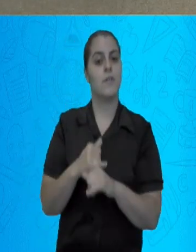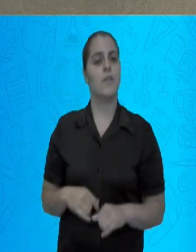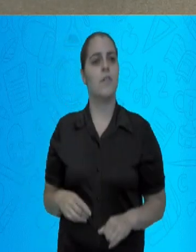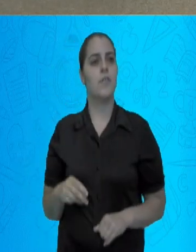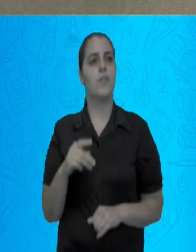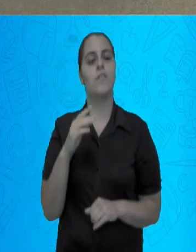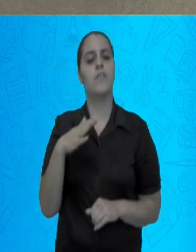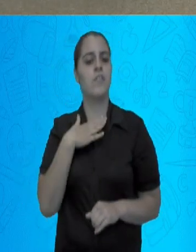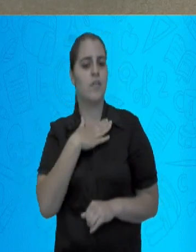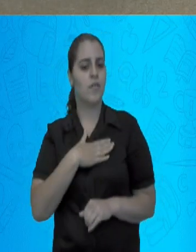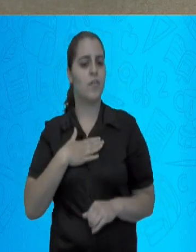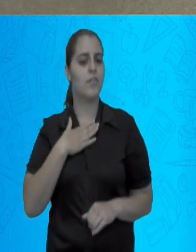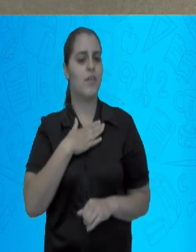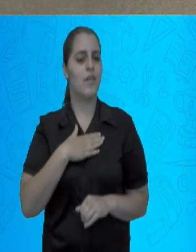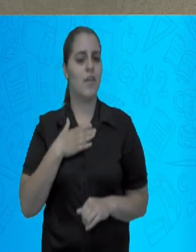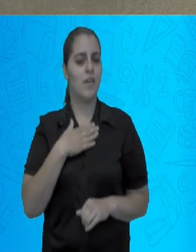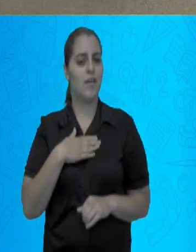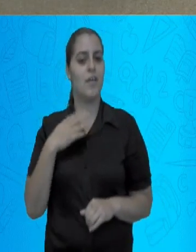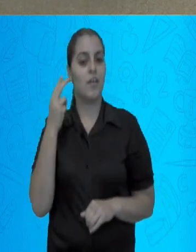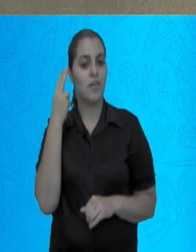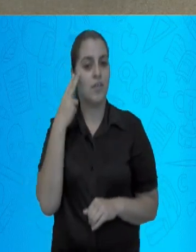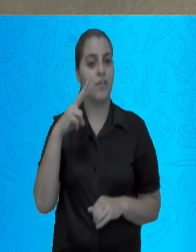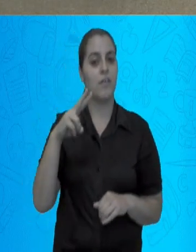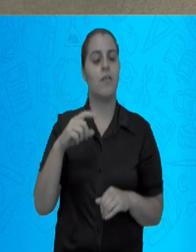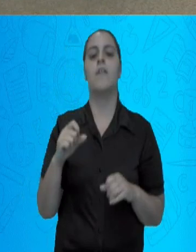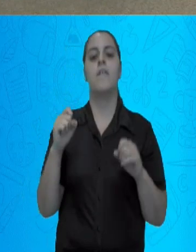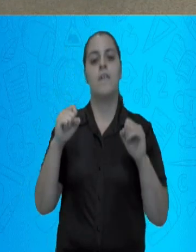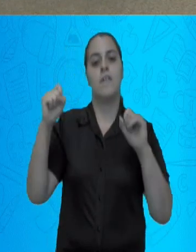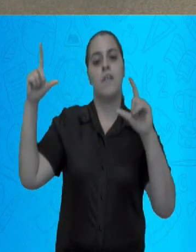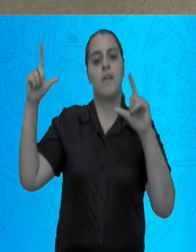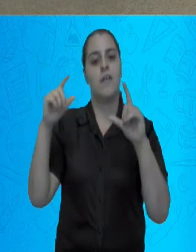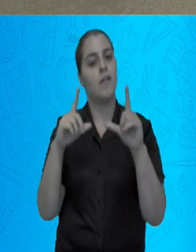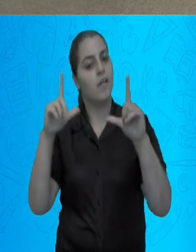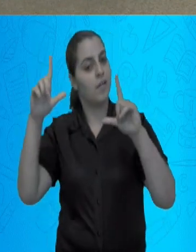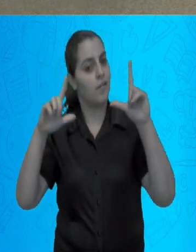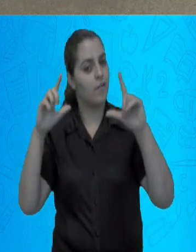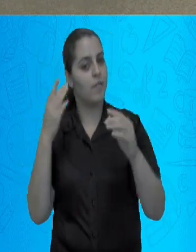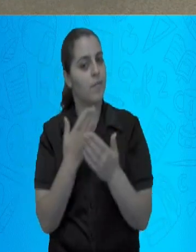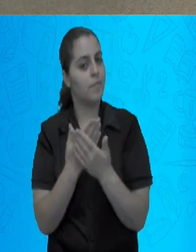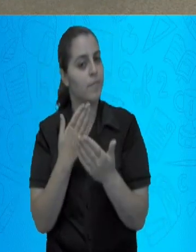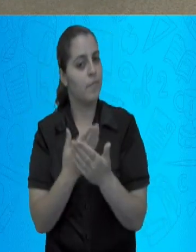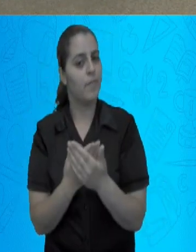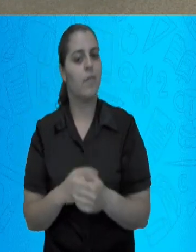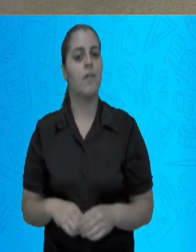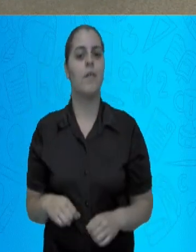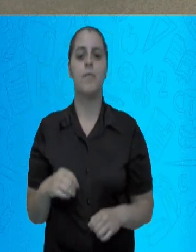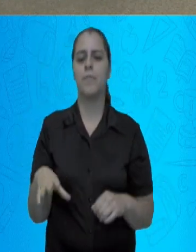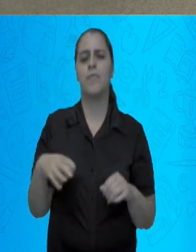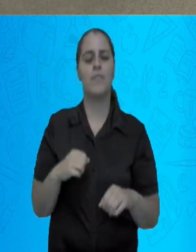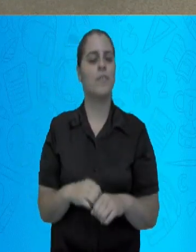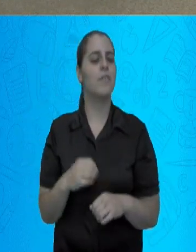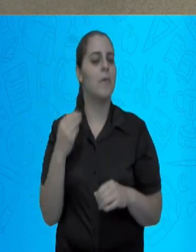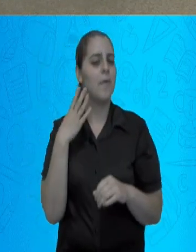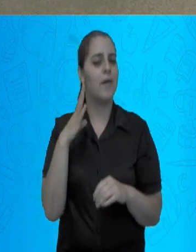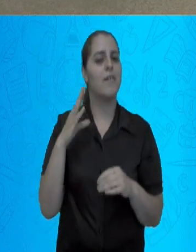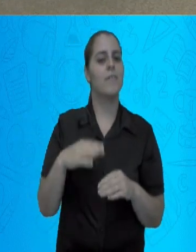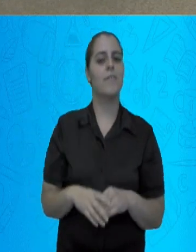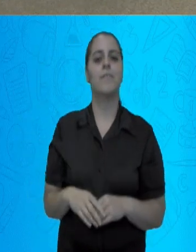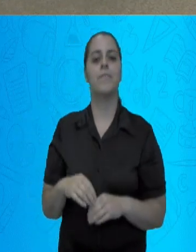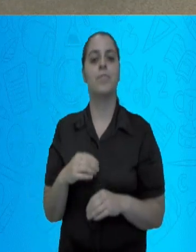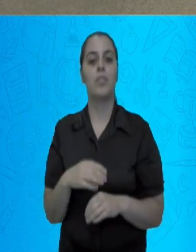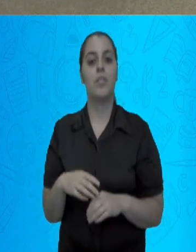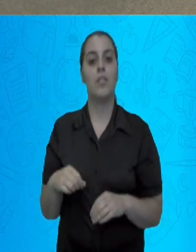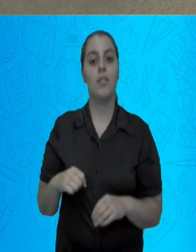se você gostaria de assistir essa aula novamente, nós temos um canal bacana para indicar para